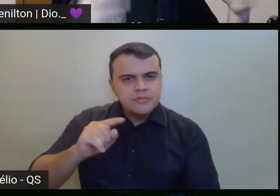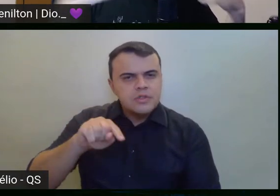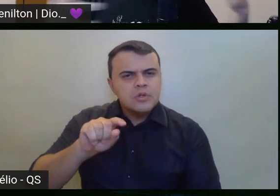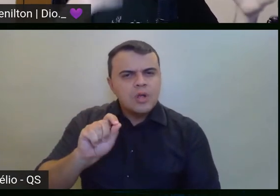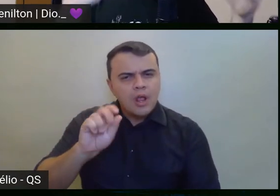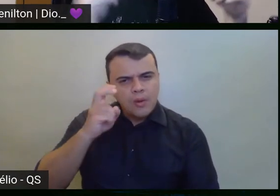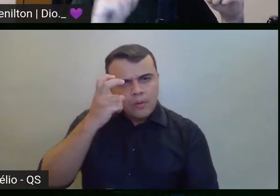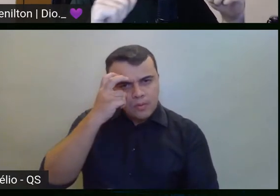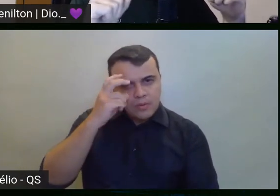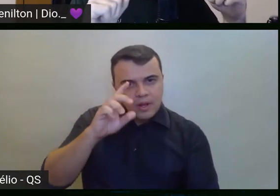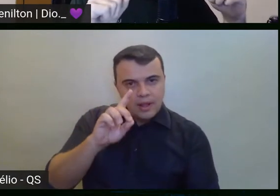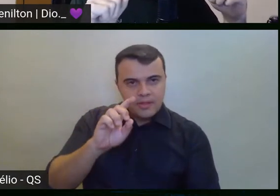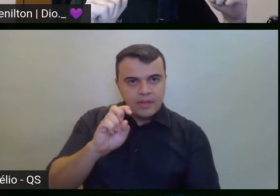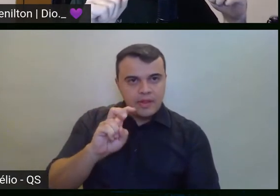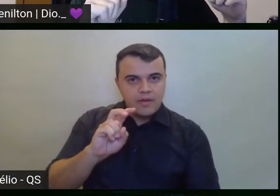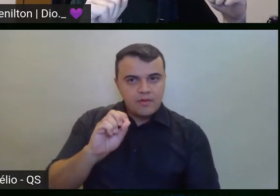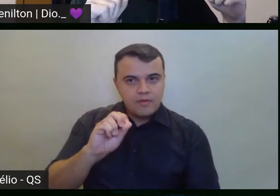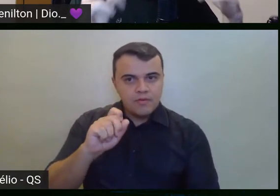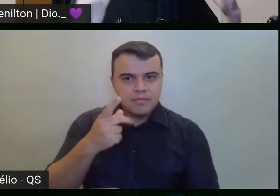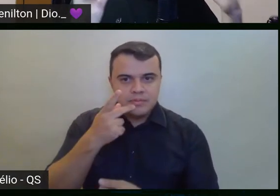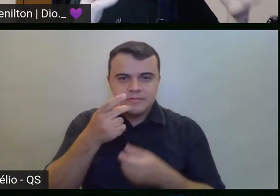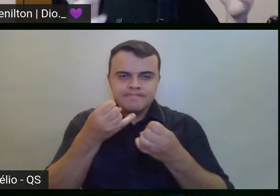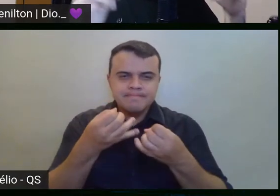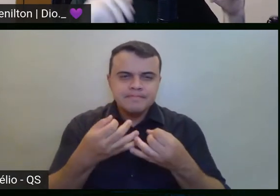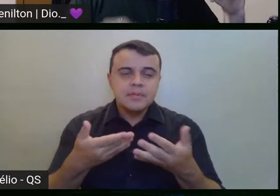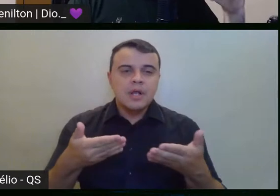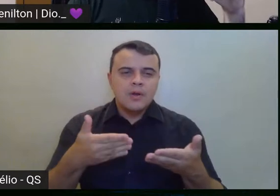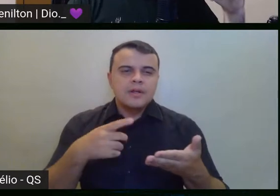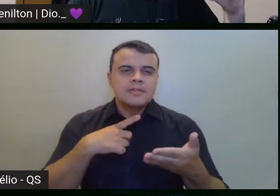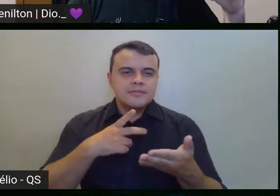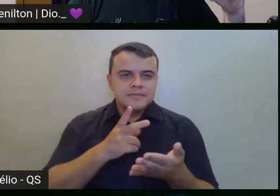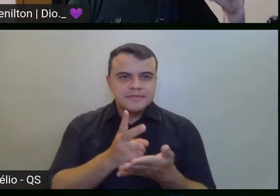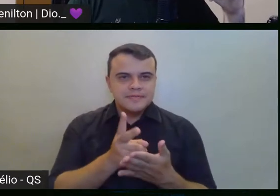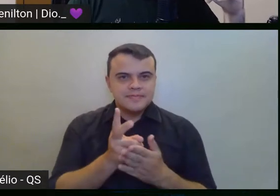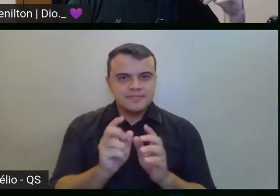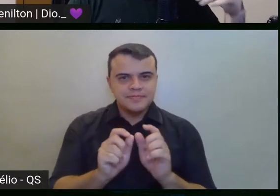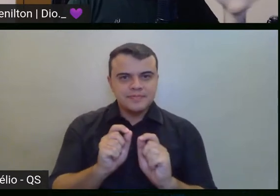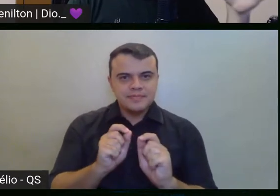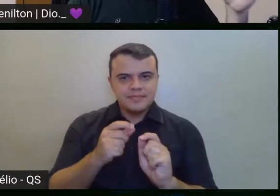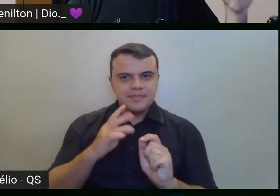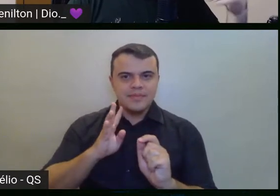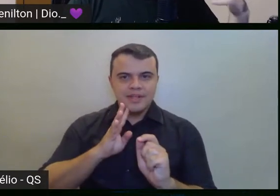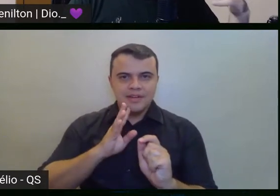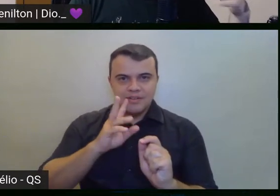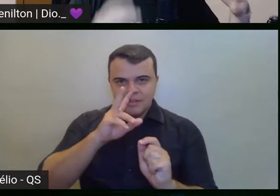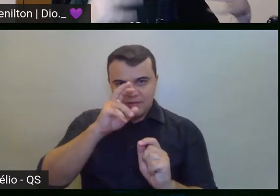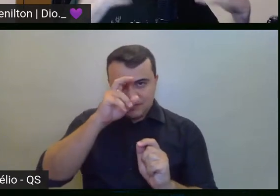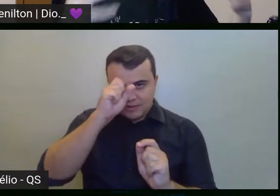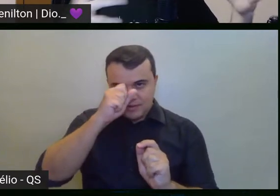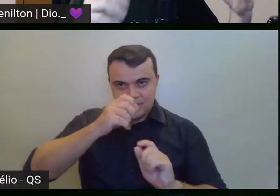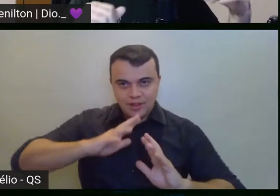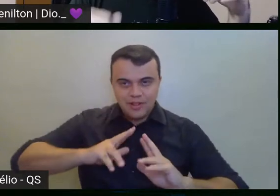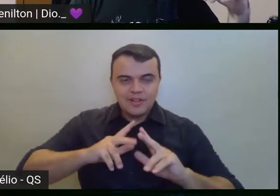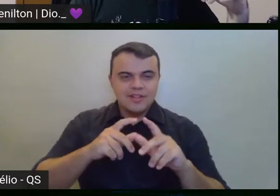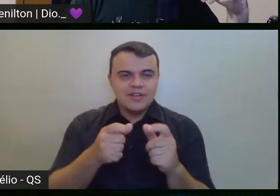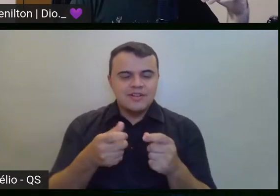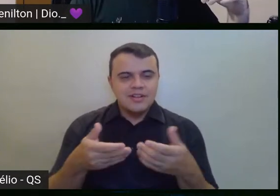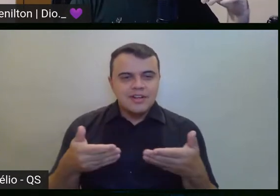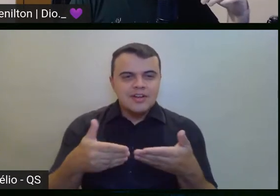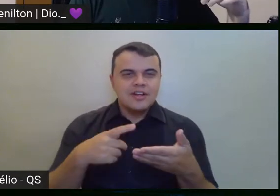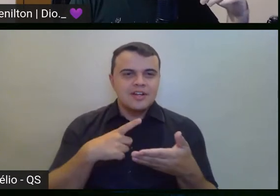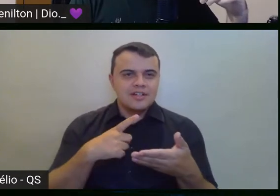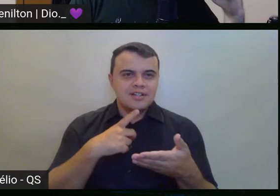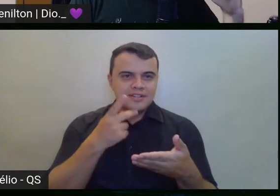Essa cultura Devotos que a gente tanto fala aí e que tá é uma tendência super forte aí no mercado né então hoje a gente